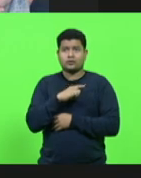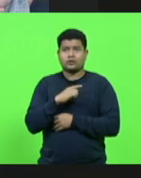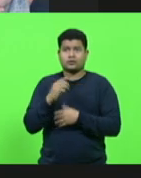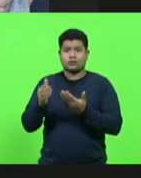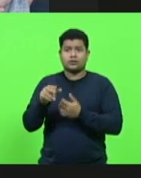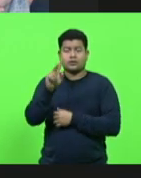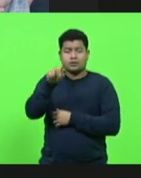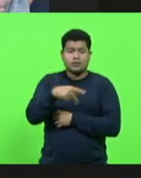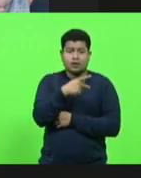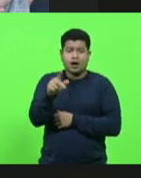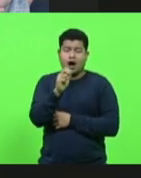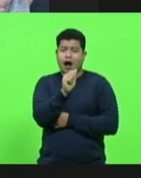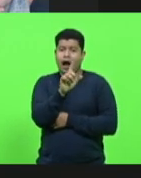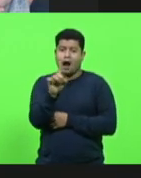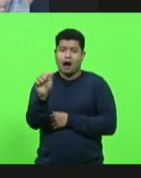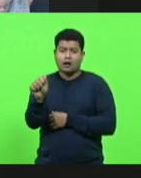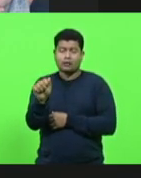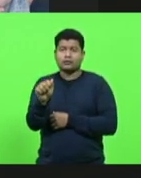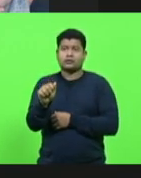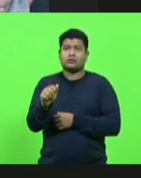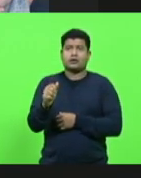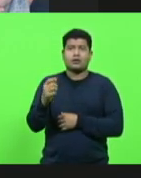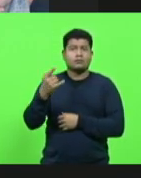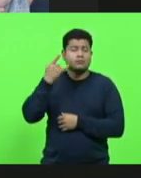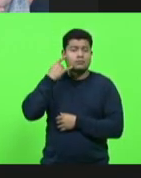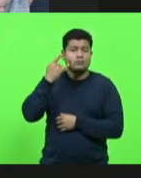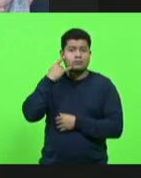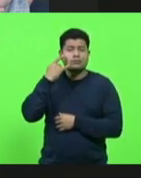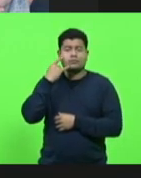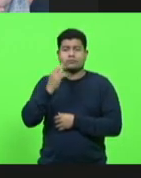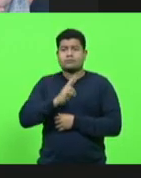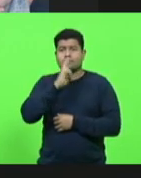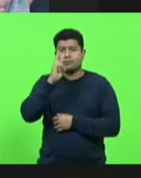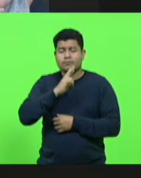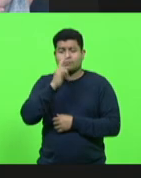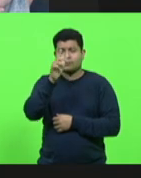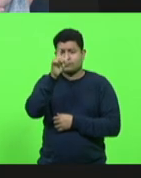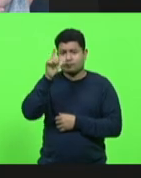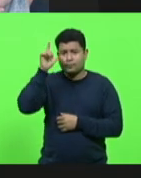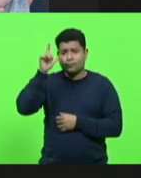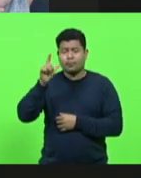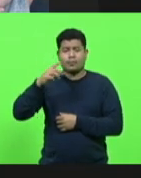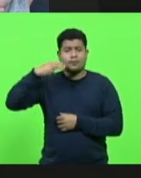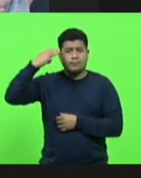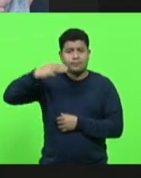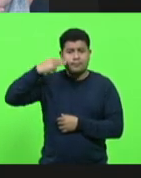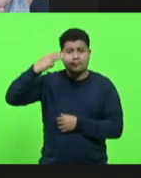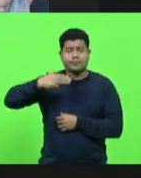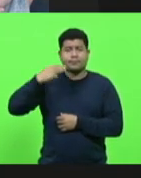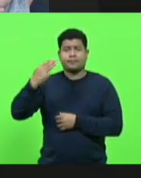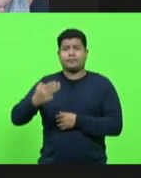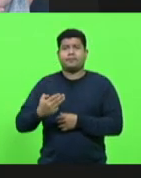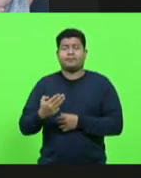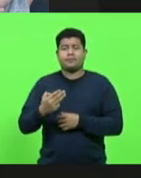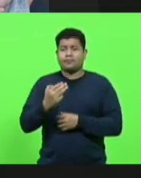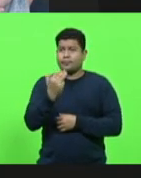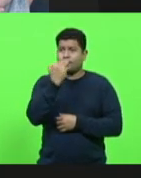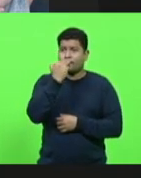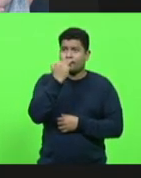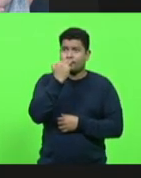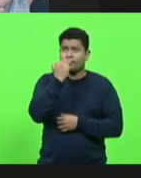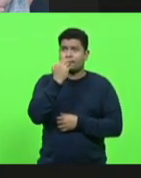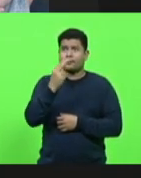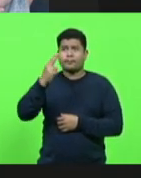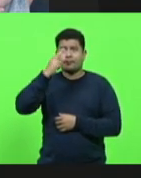Ada De Luca, Kennedy Nunes, Mauro de Nadal, Rodrigo Minotto, Laércio Schuster, Márcio Machado, Moacir Sopelsa,